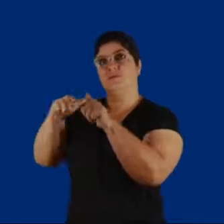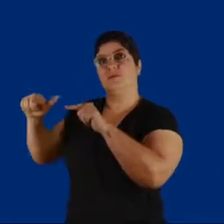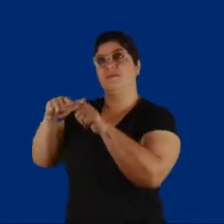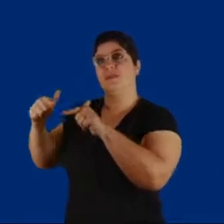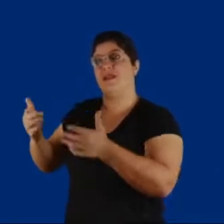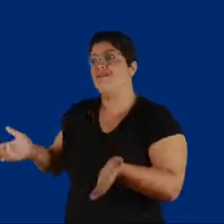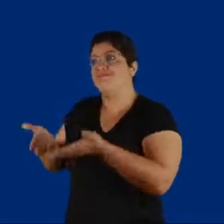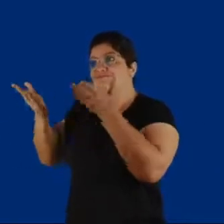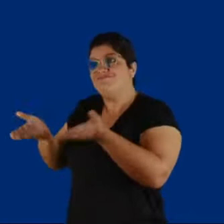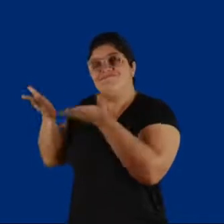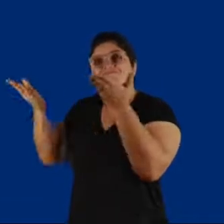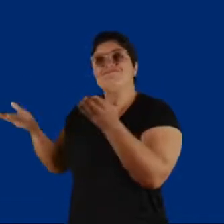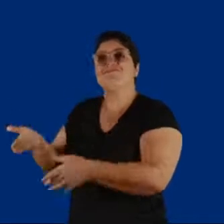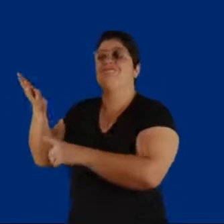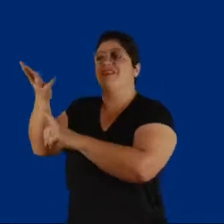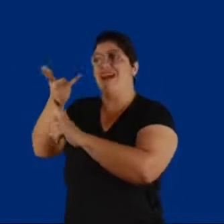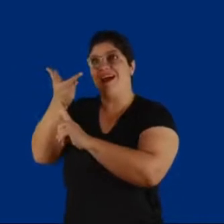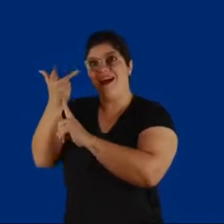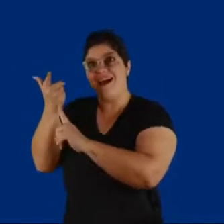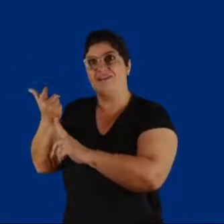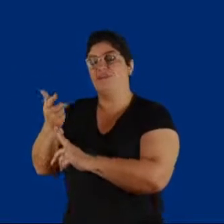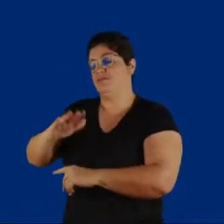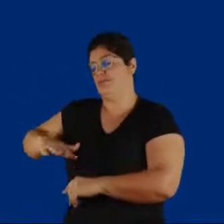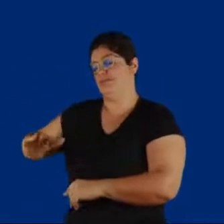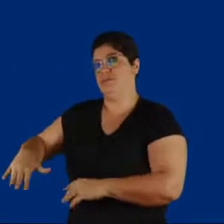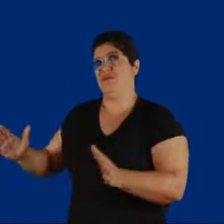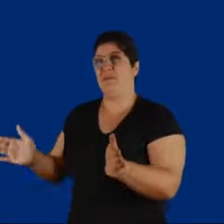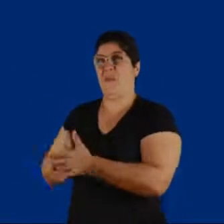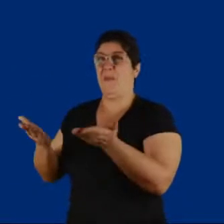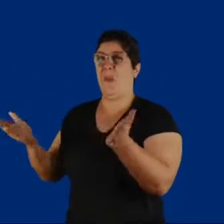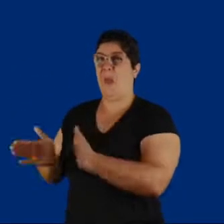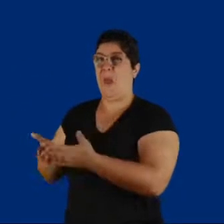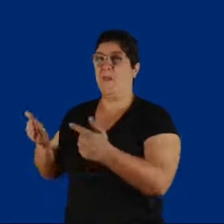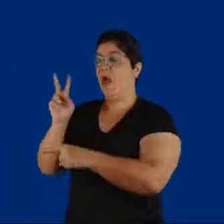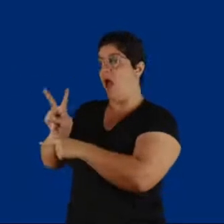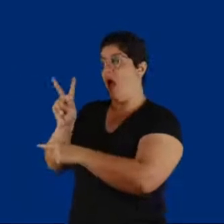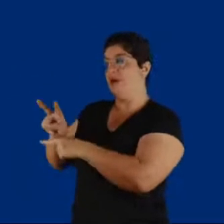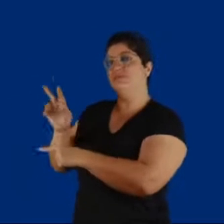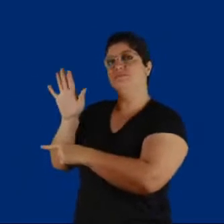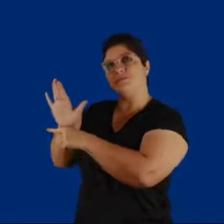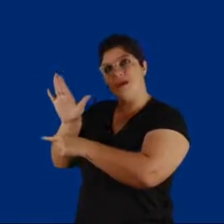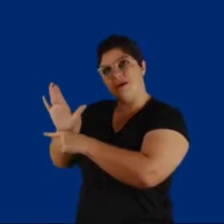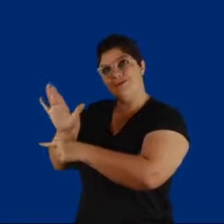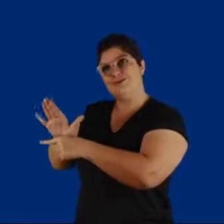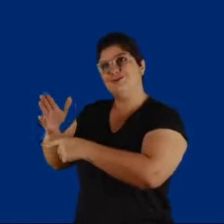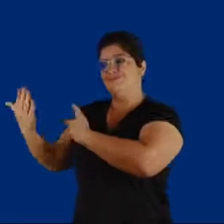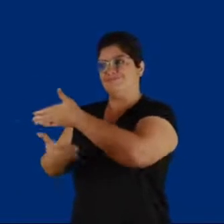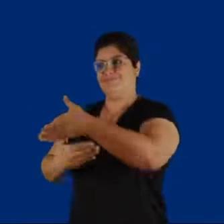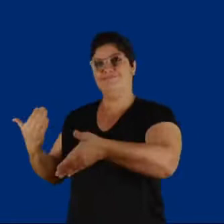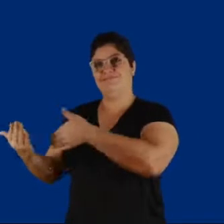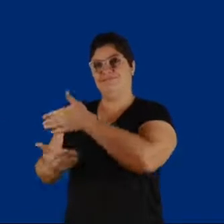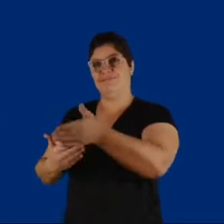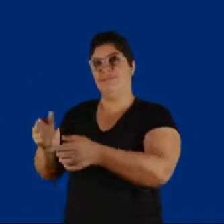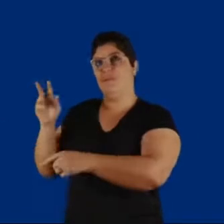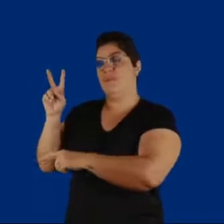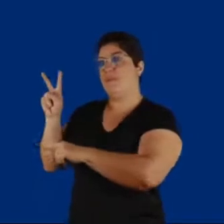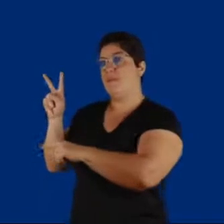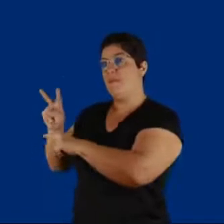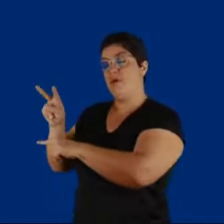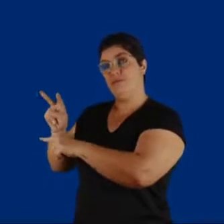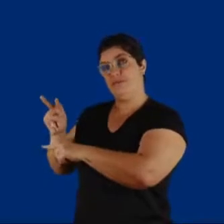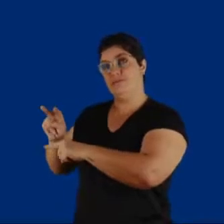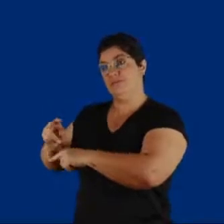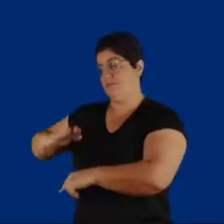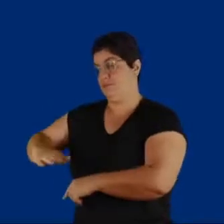locais, onde as crianças são pobres, e eles estão ajudando com colaborações para protegerem